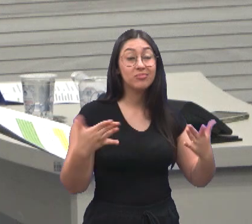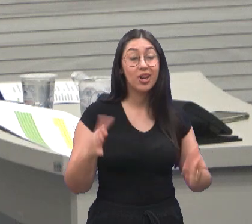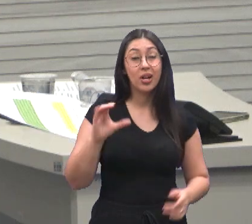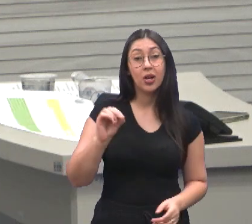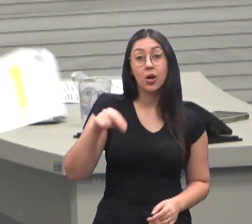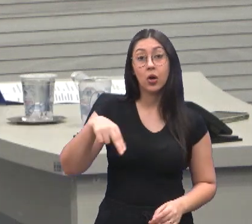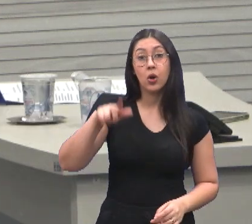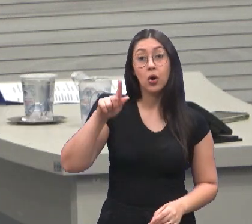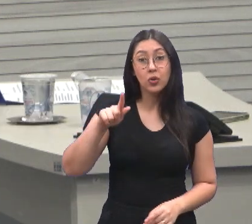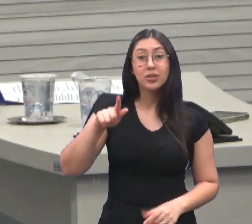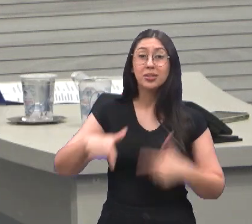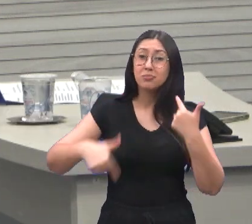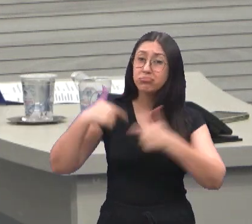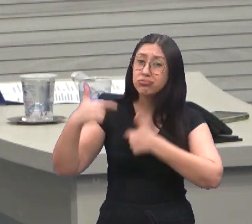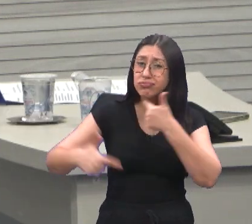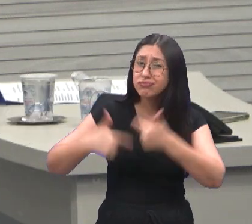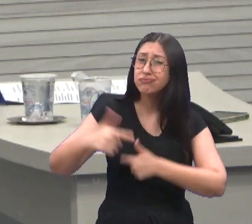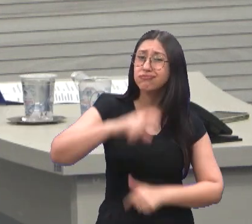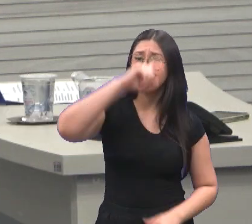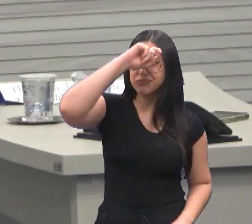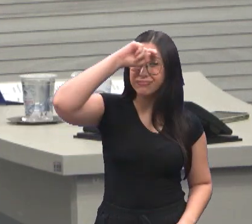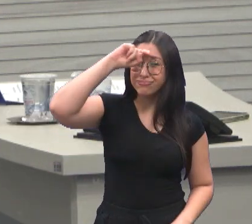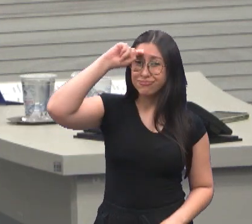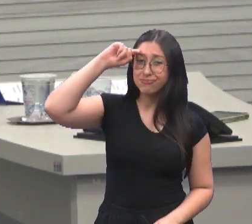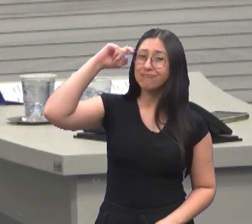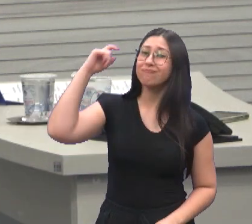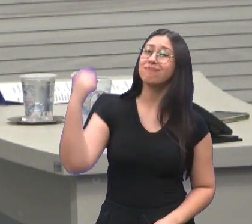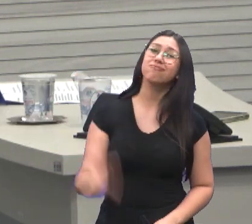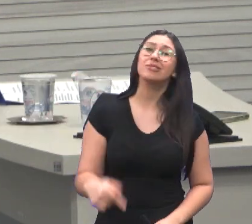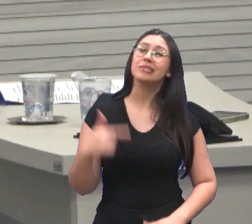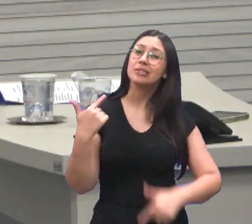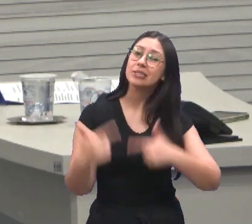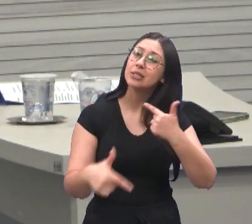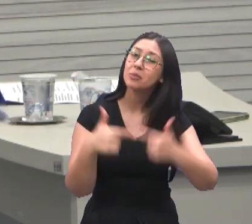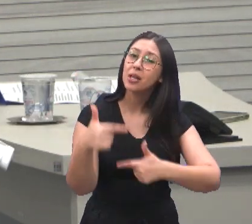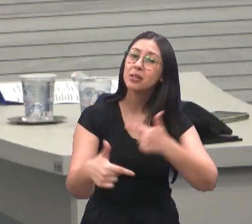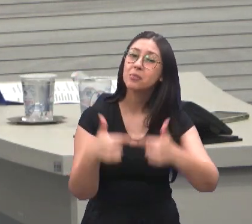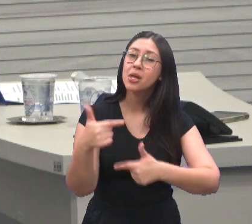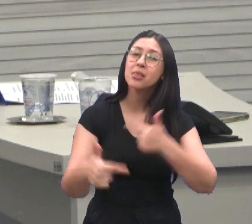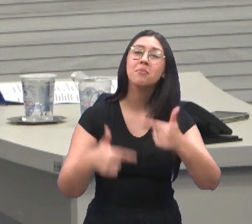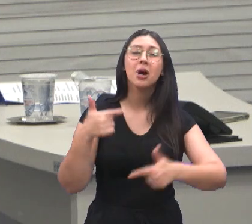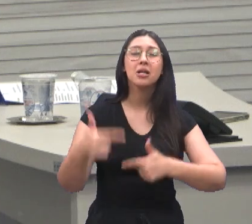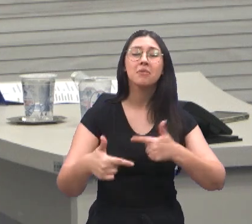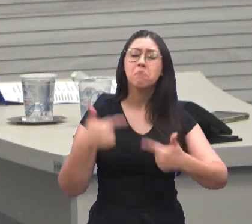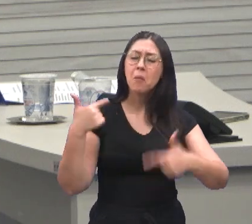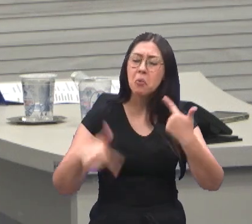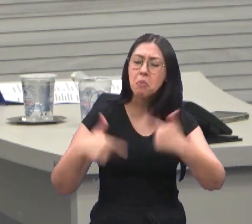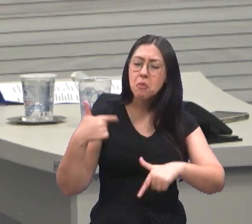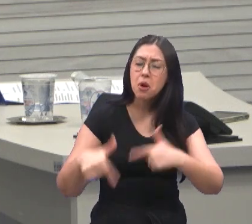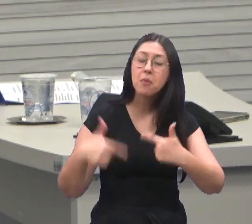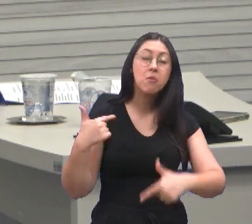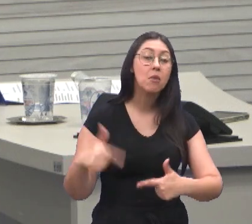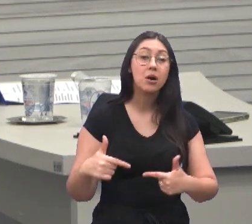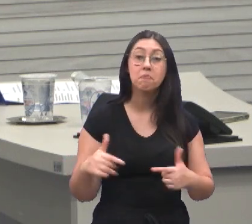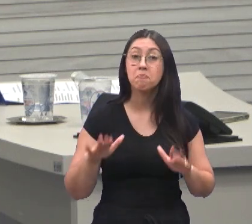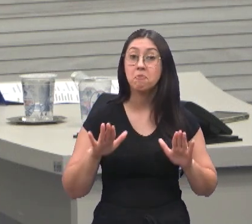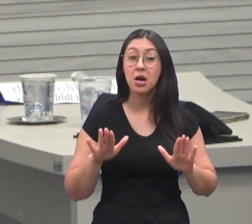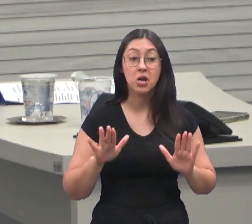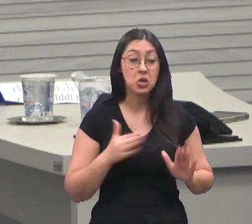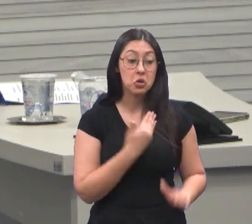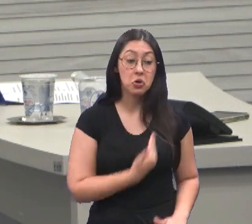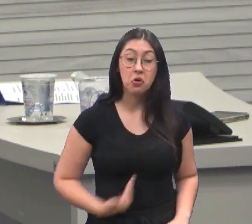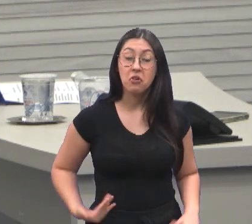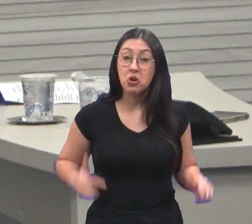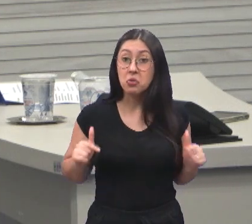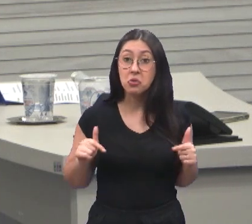ongueiras, né? Individuais, independentes, que trabalham demais com os animais abandonados, não tem uma política pública de